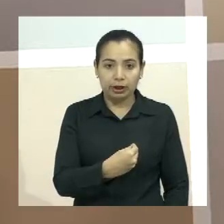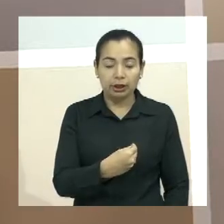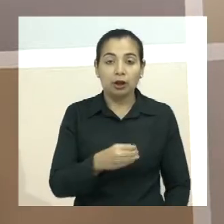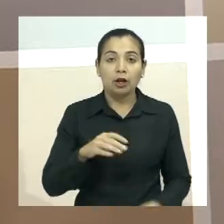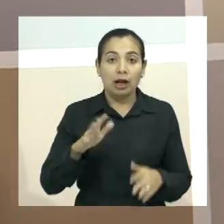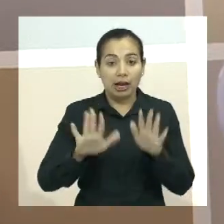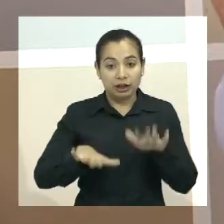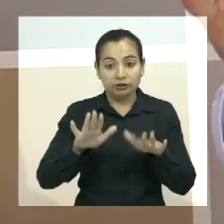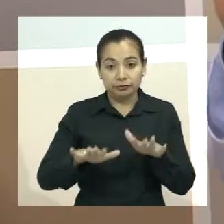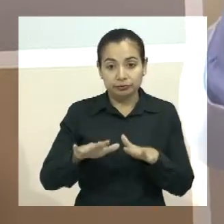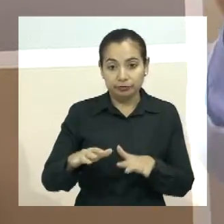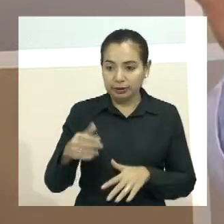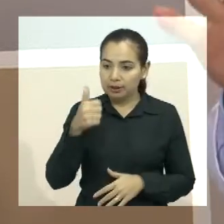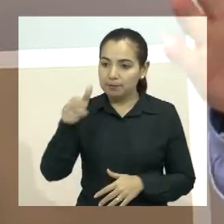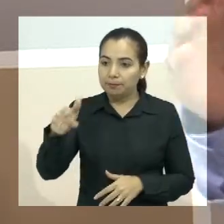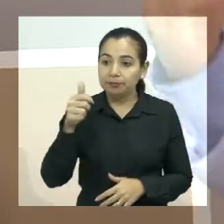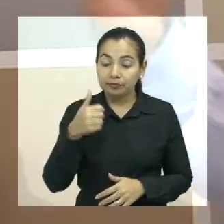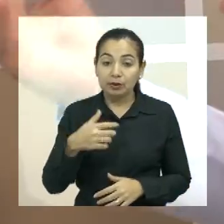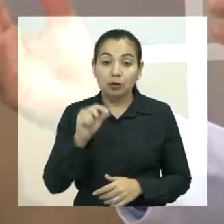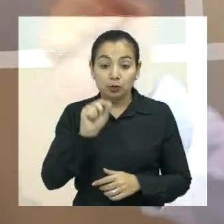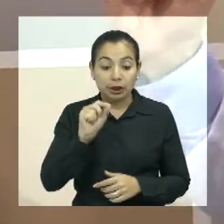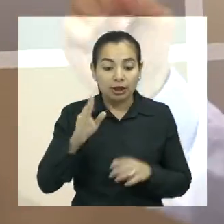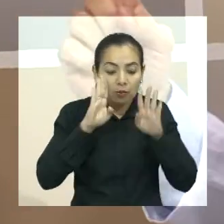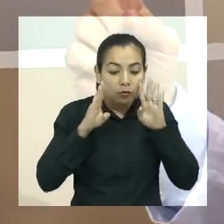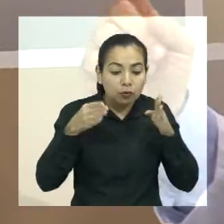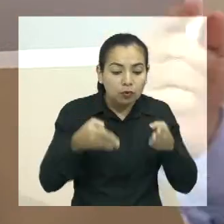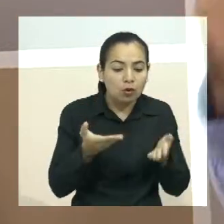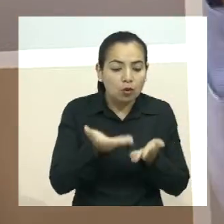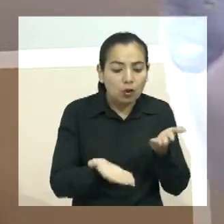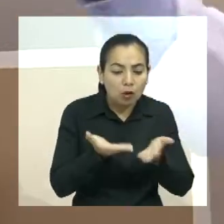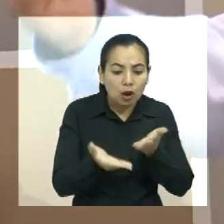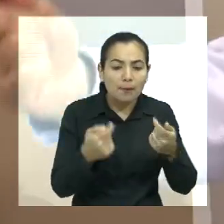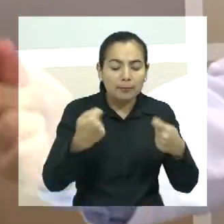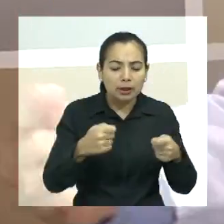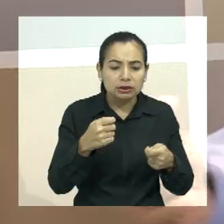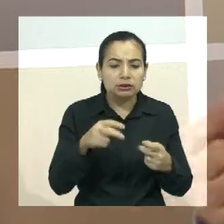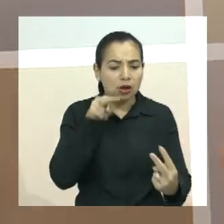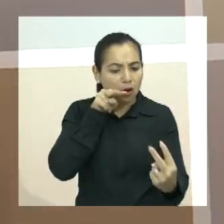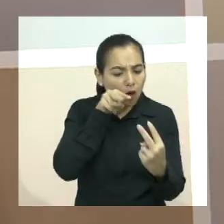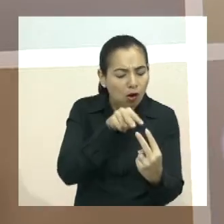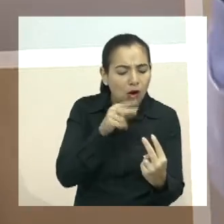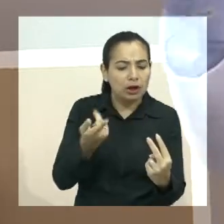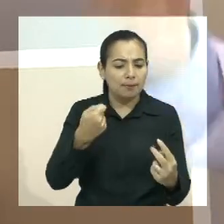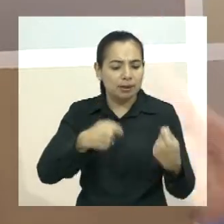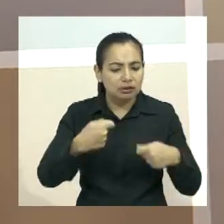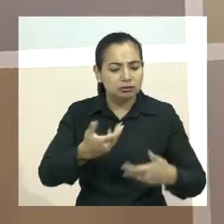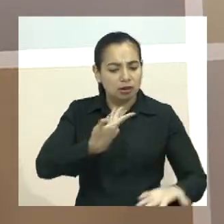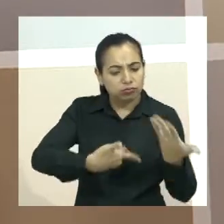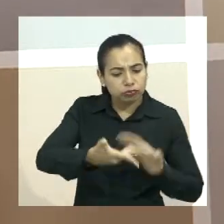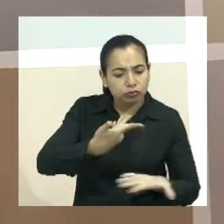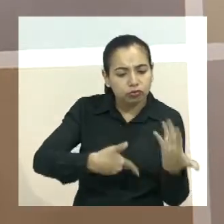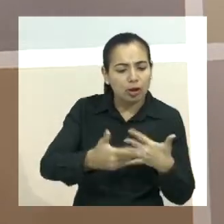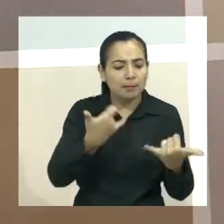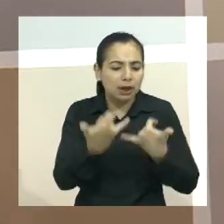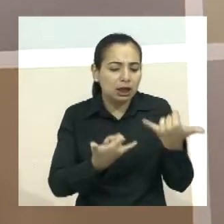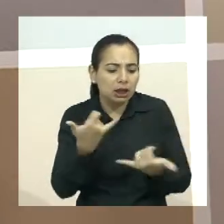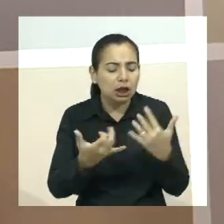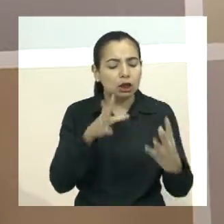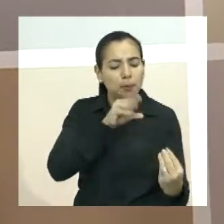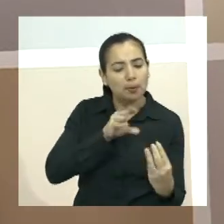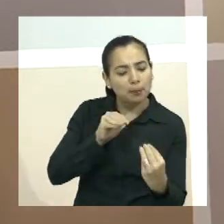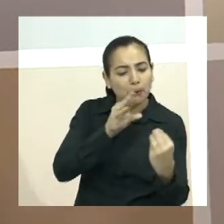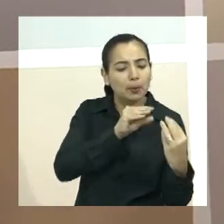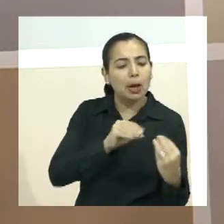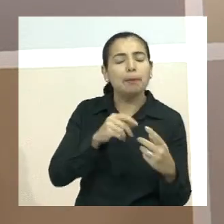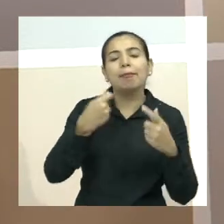engomando e a criança assim televisão, não é isso. São 4 horas de atenção com qualidade, olhando no olho da criança, interagindo, conversando, brincando. Então